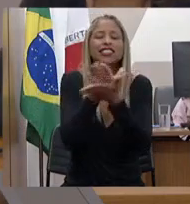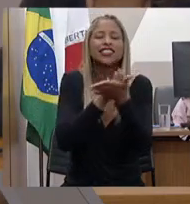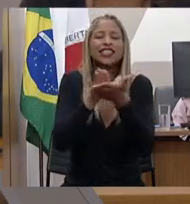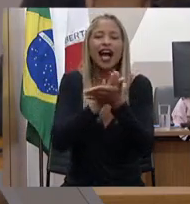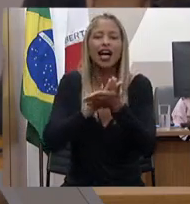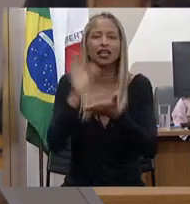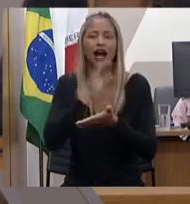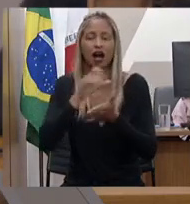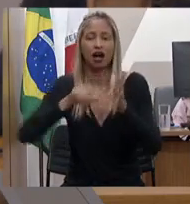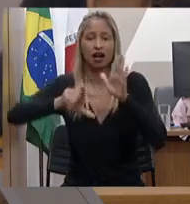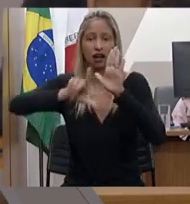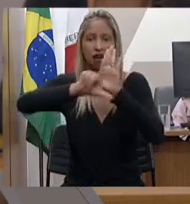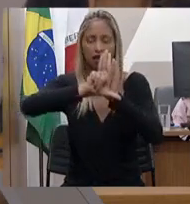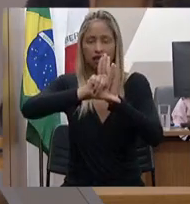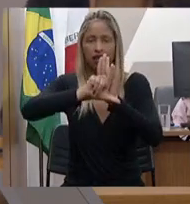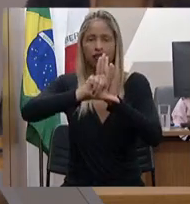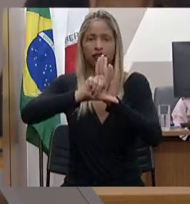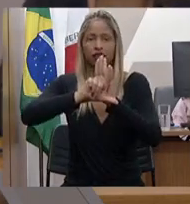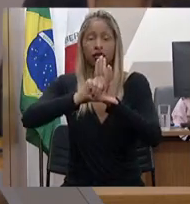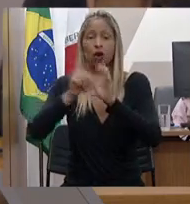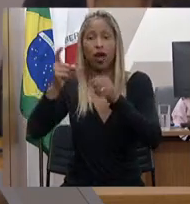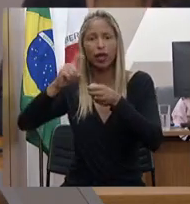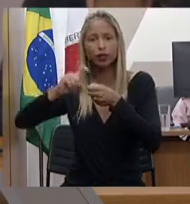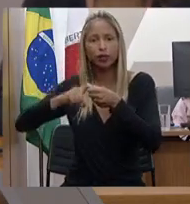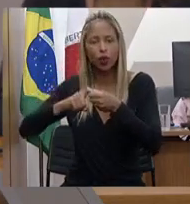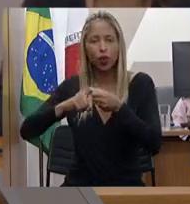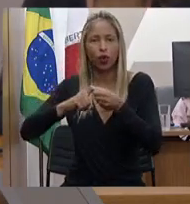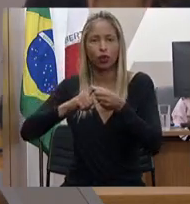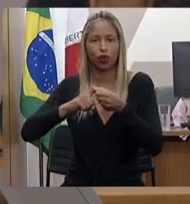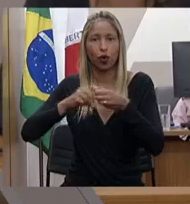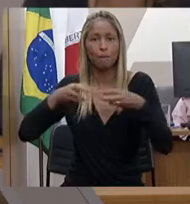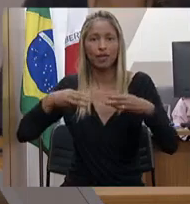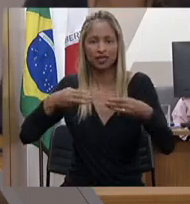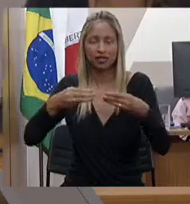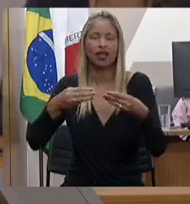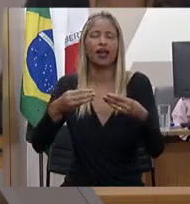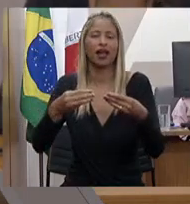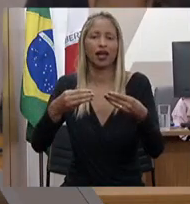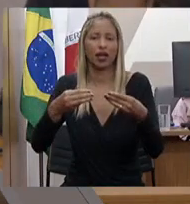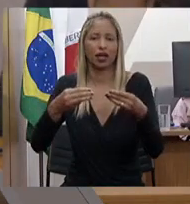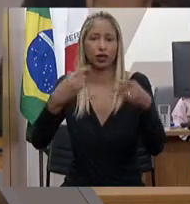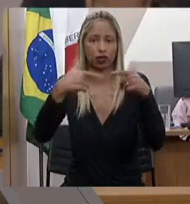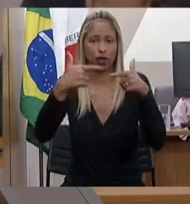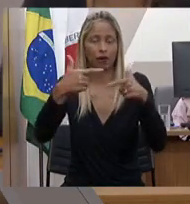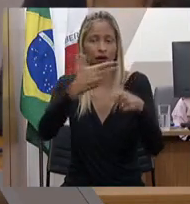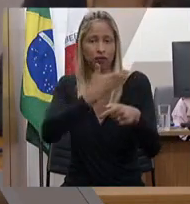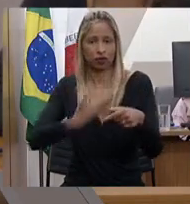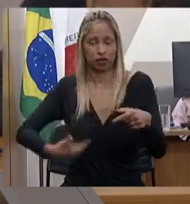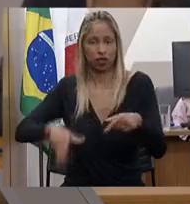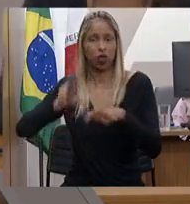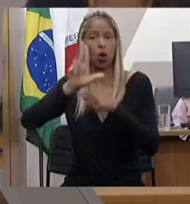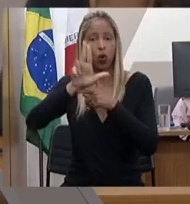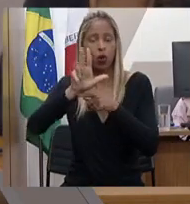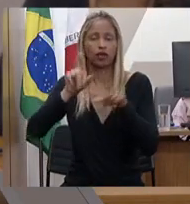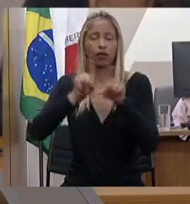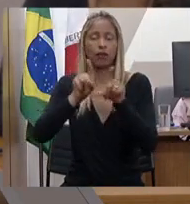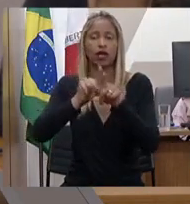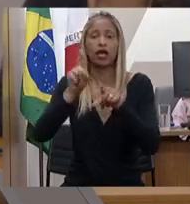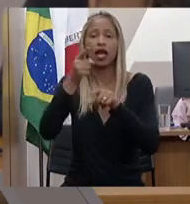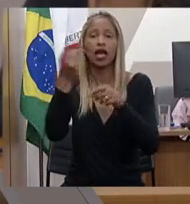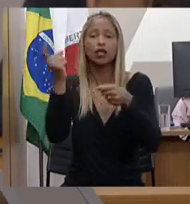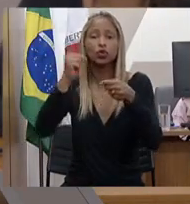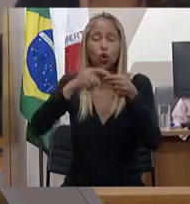fragiliza as leis então o retorno do Ministério do Trabalho na gestão do presidente Lula o retorno do governo federal